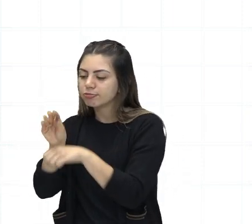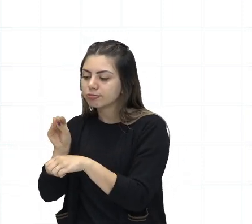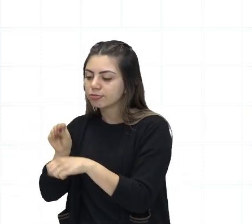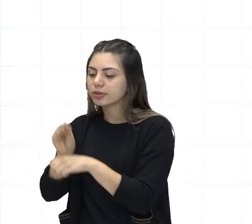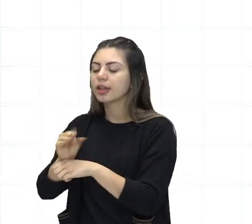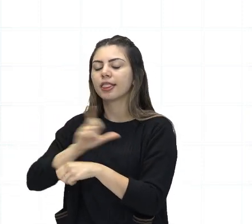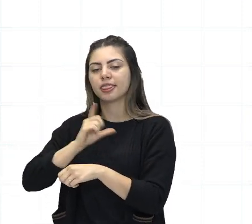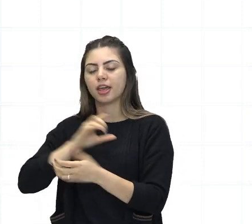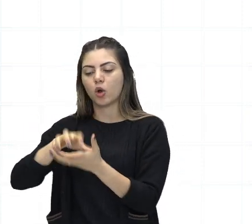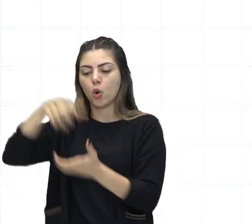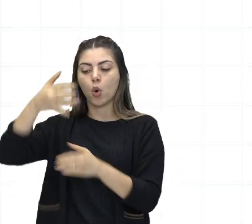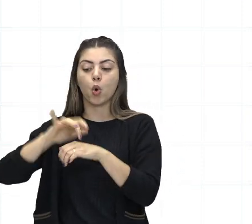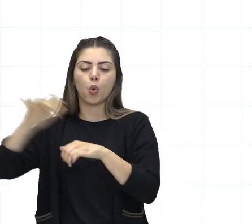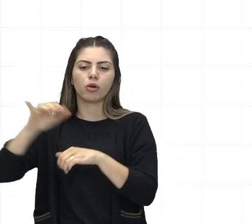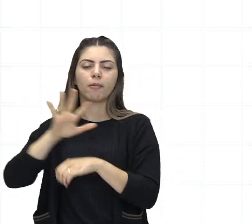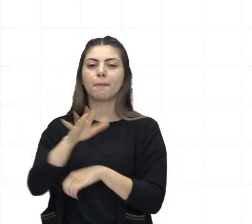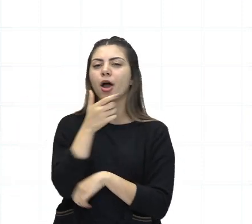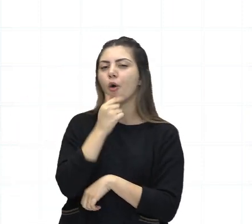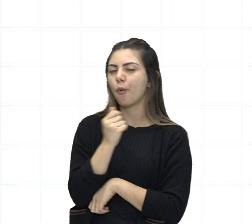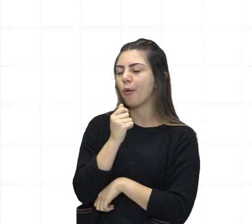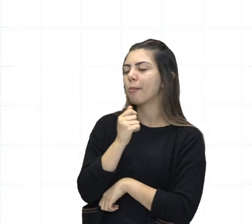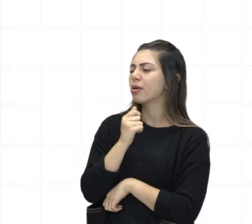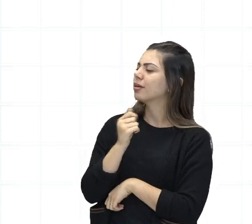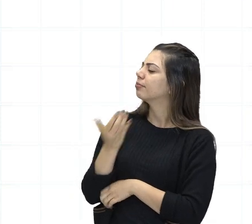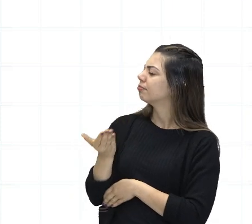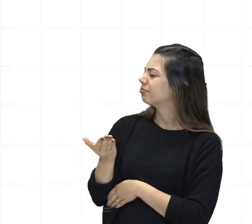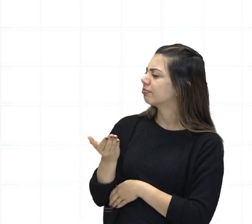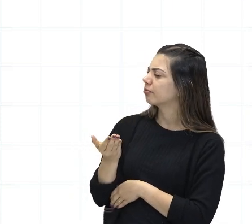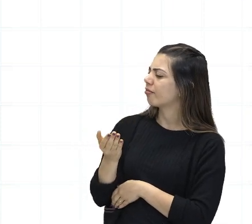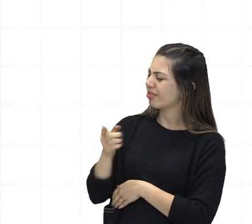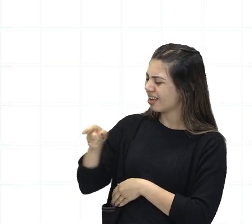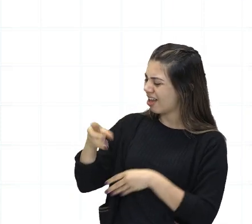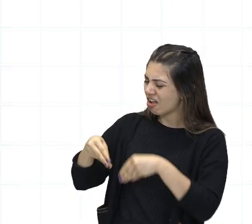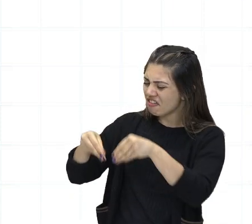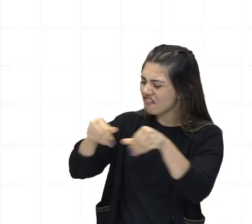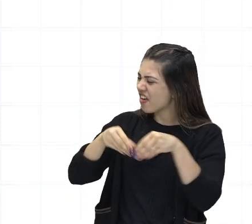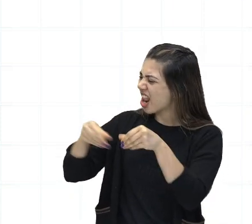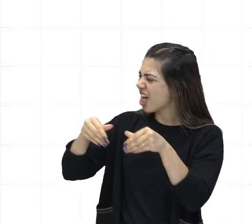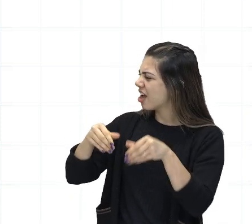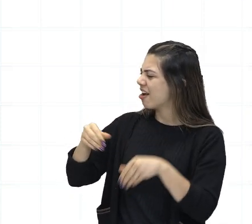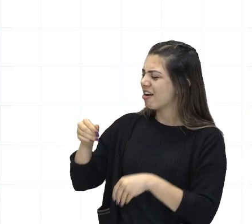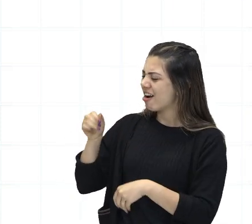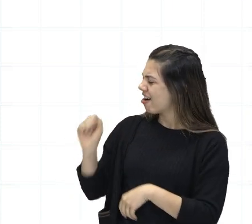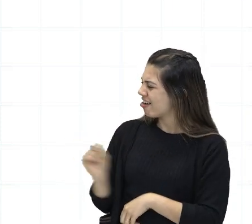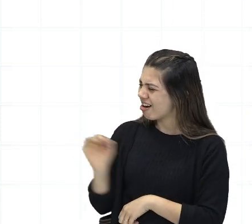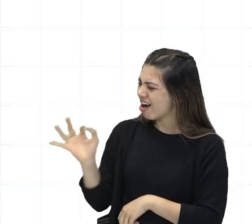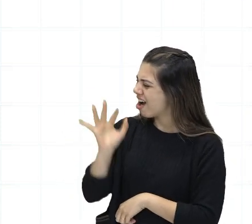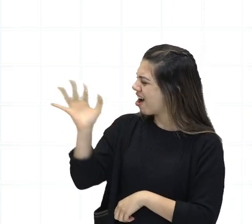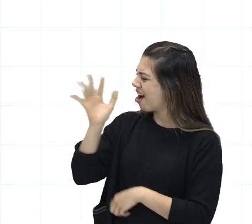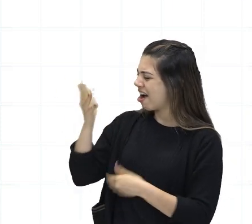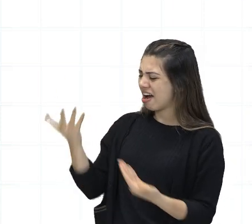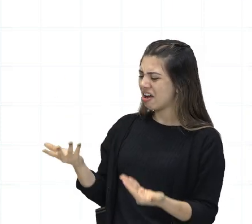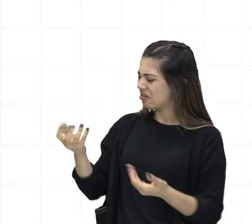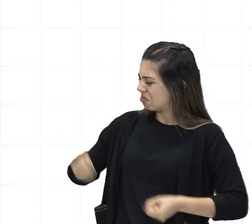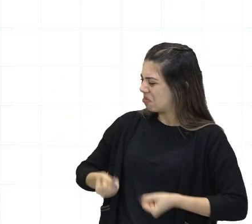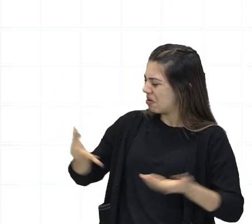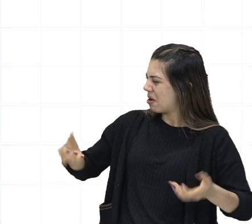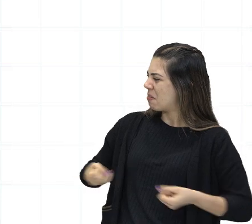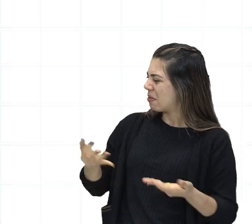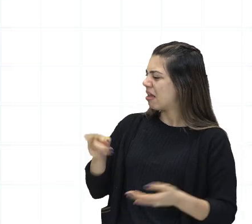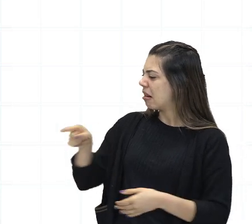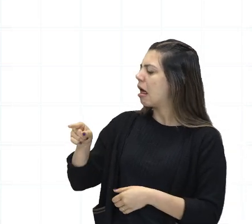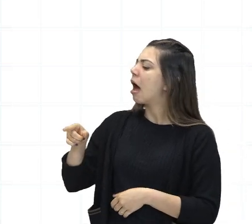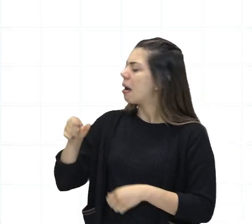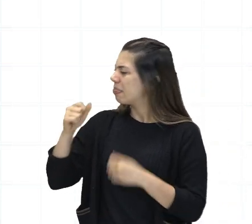ouro. Vai que o marido disse: "Farelo está muito caro, mulher, um dinheirão. A galinha